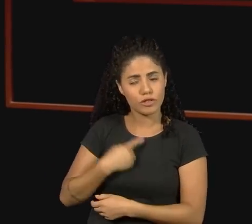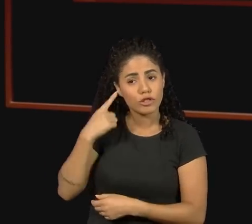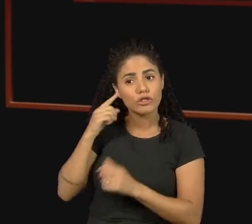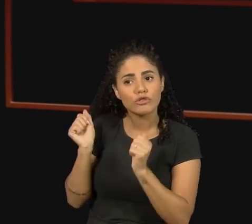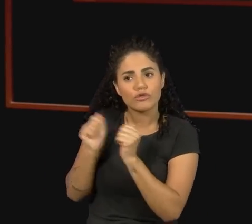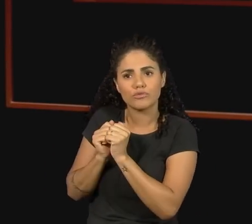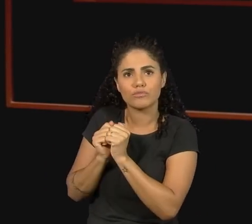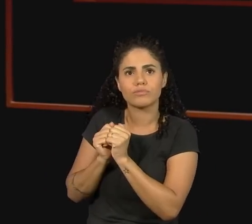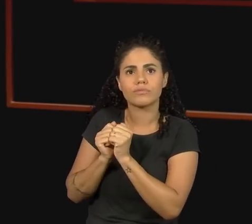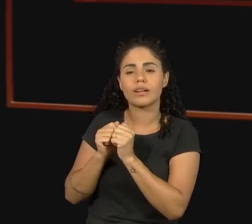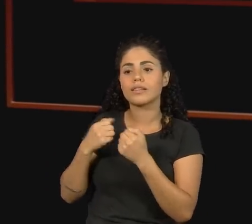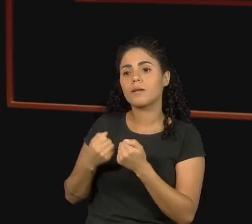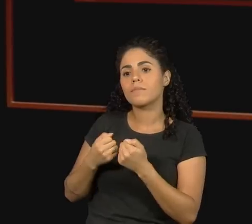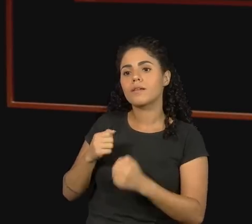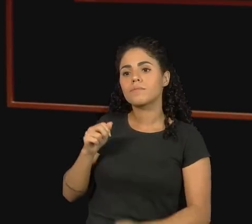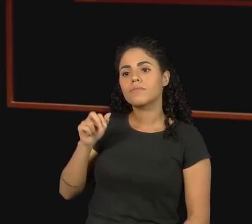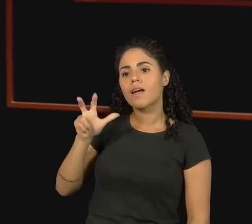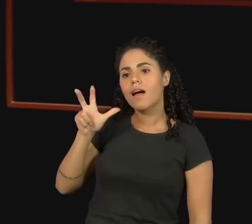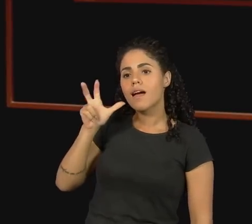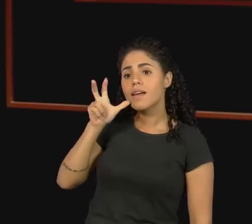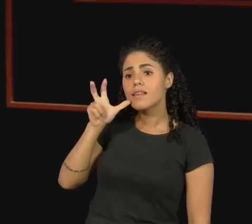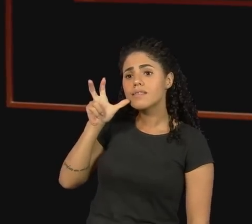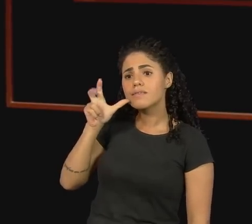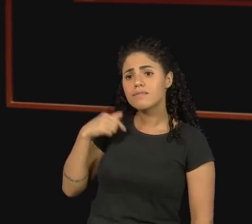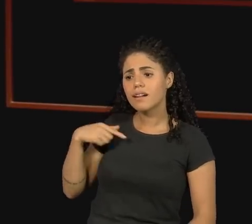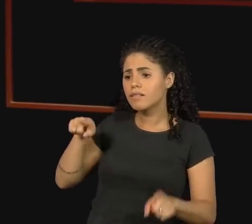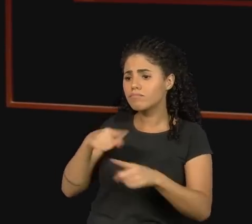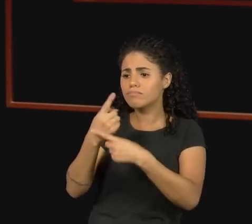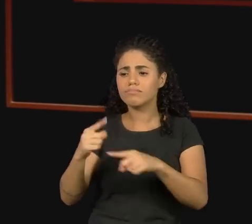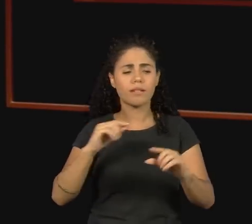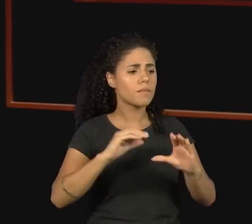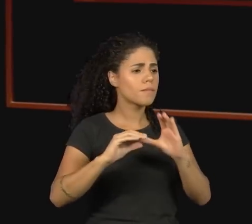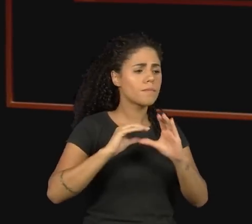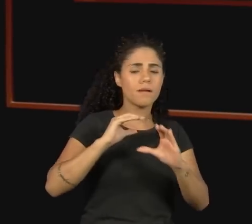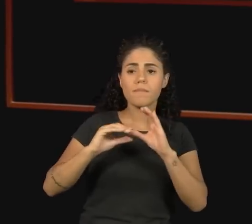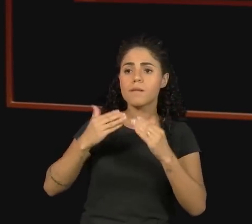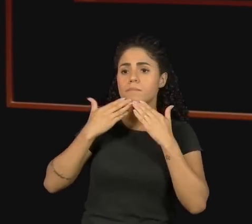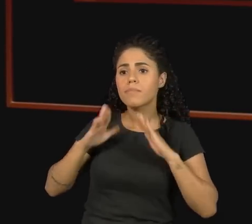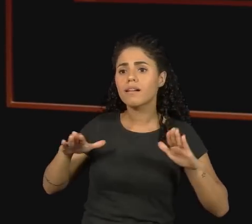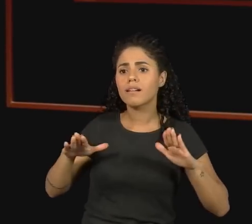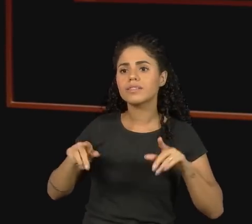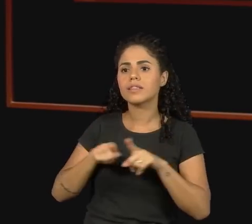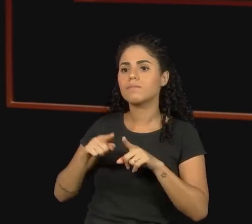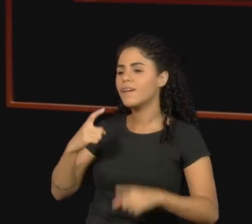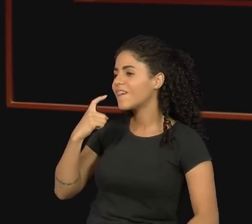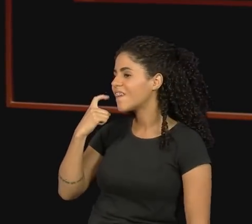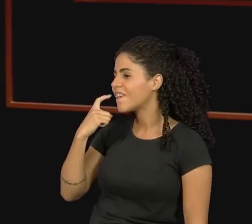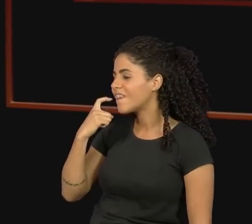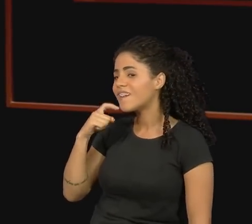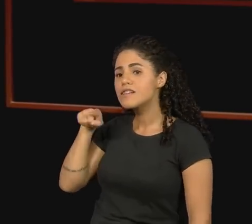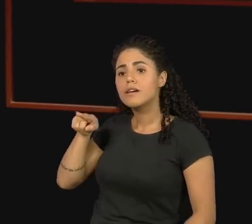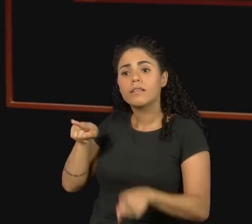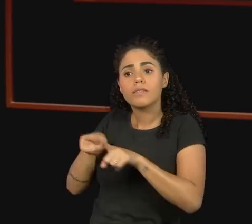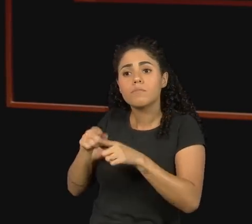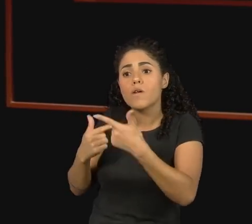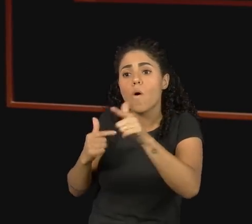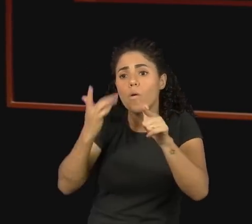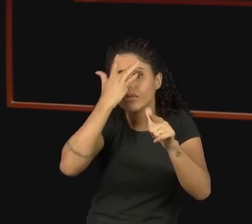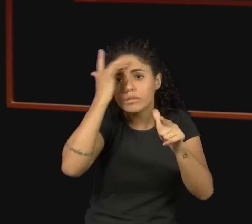Regina cantava Corujinha, Corujinha, que peninha de você. Né? O Ney Mato Grosso, tantos outros